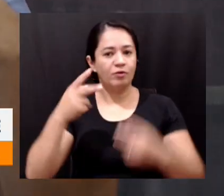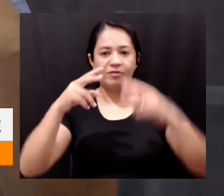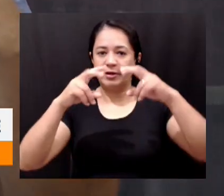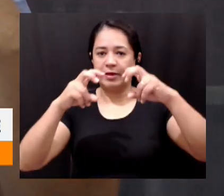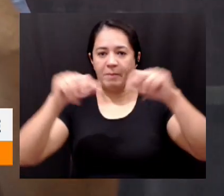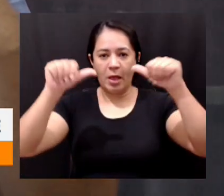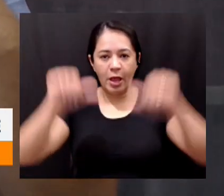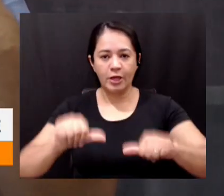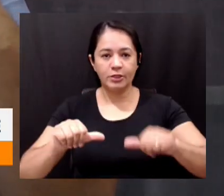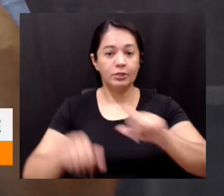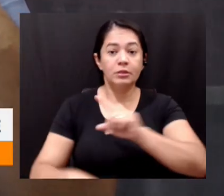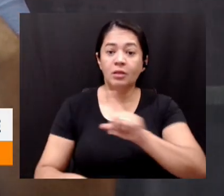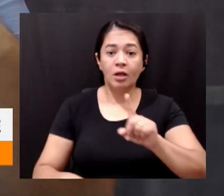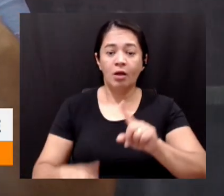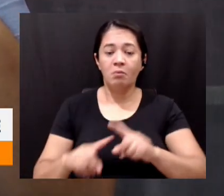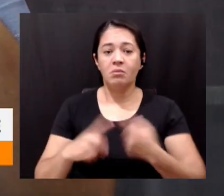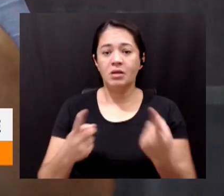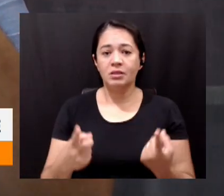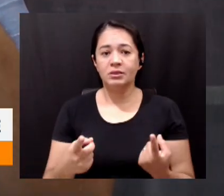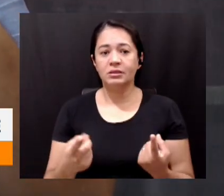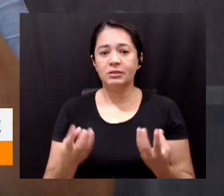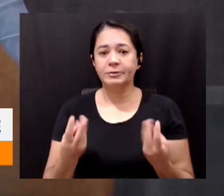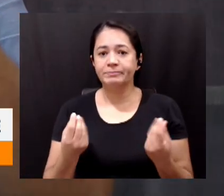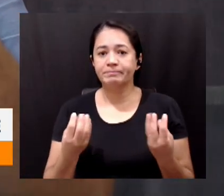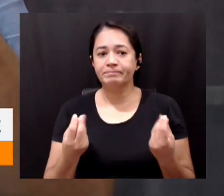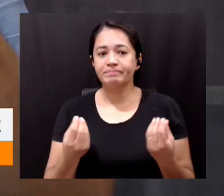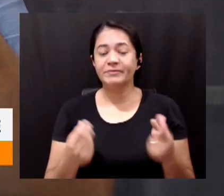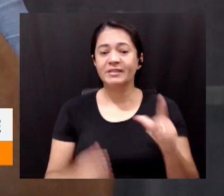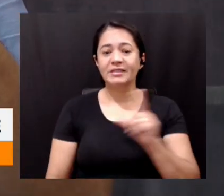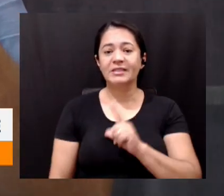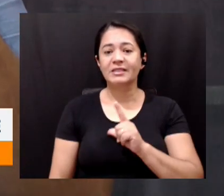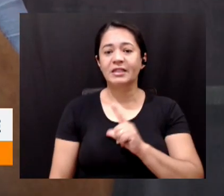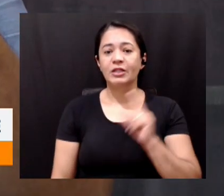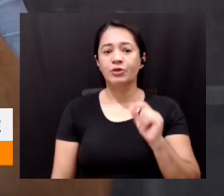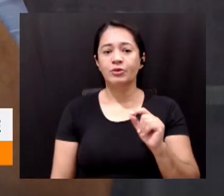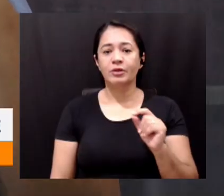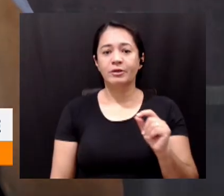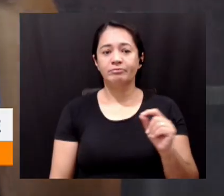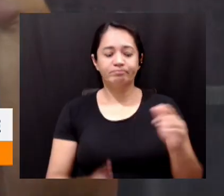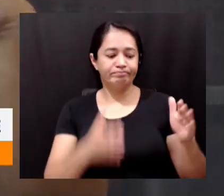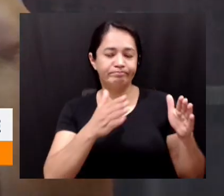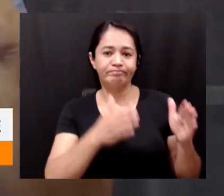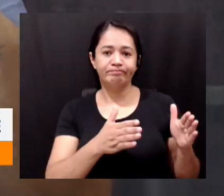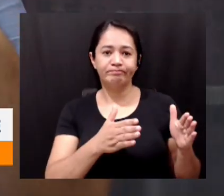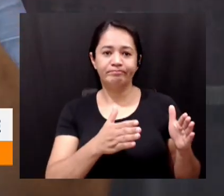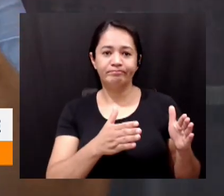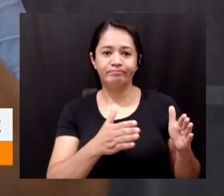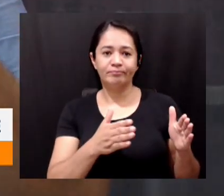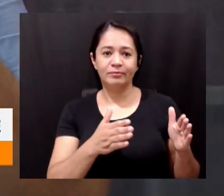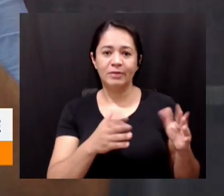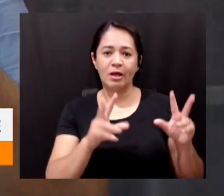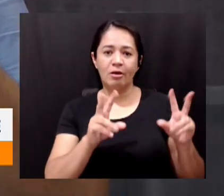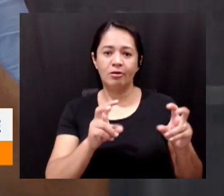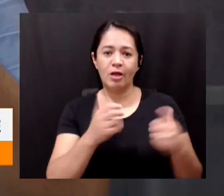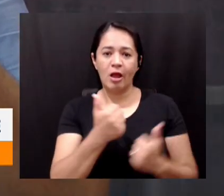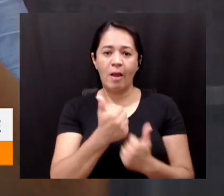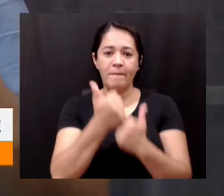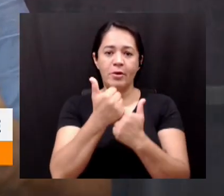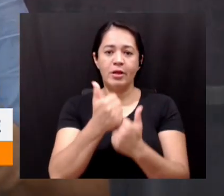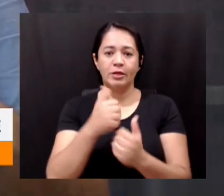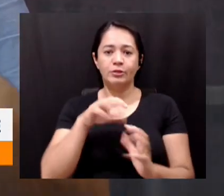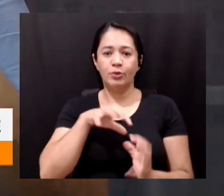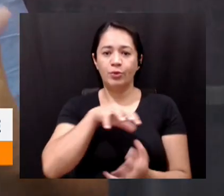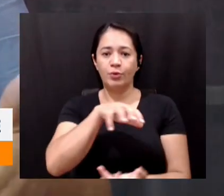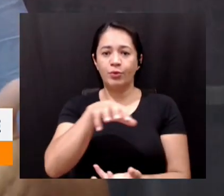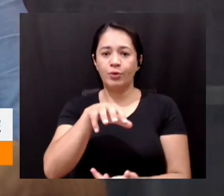Mas elas têm esse lado, né? Dessa certa questão apoiada no mundo real. Por